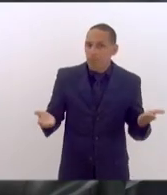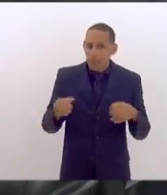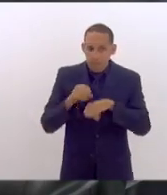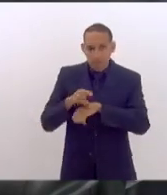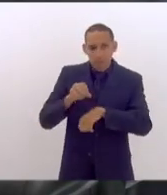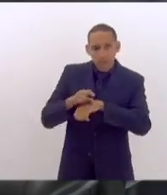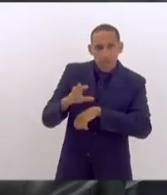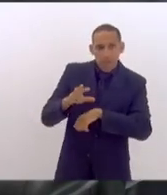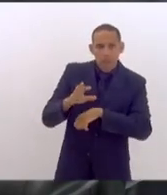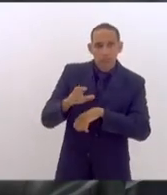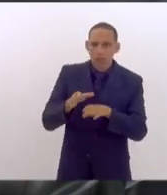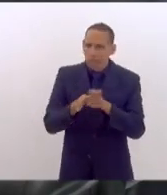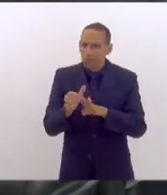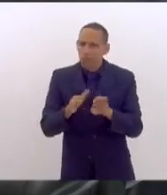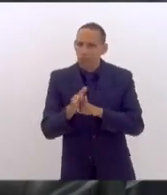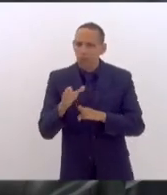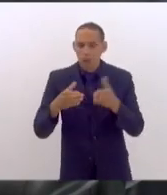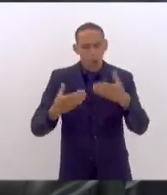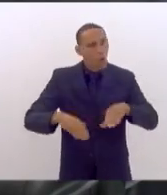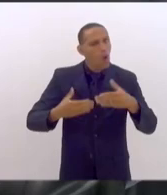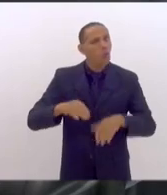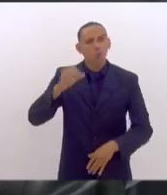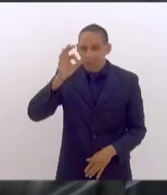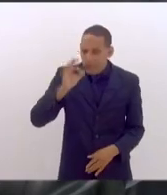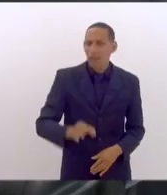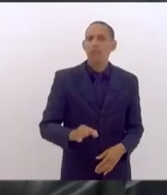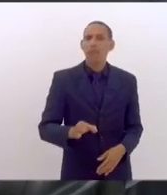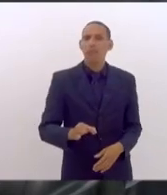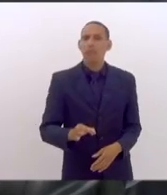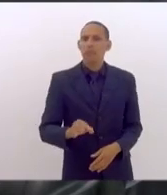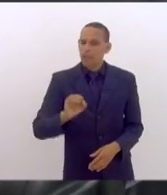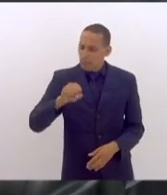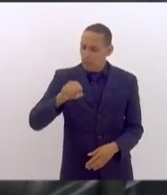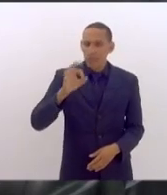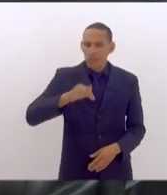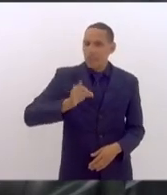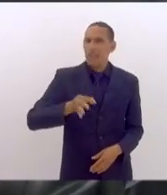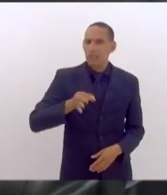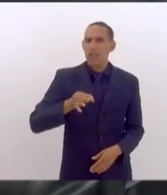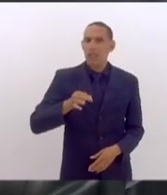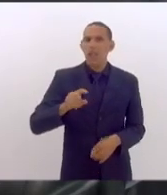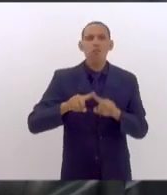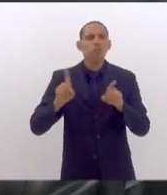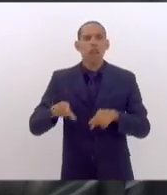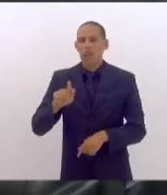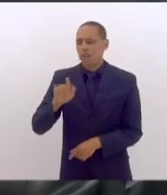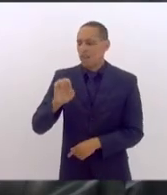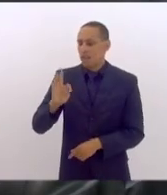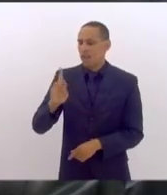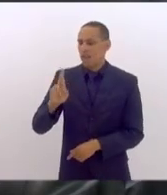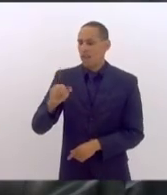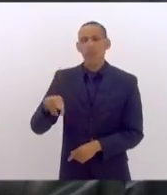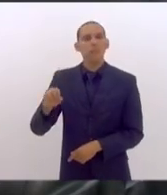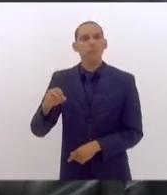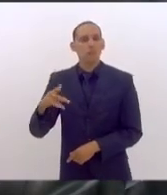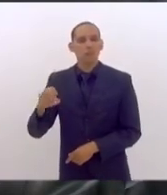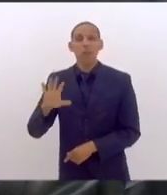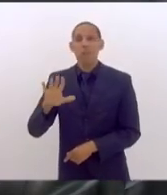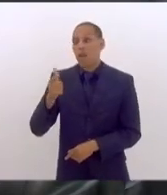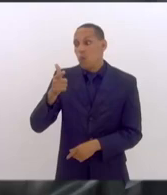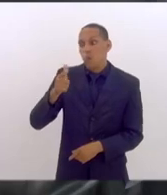recomendações ela concurso público sim para os funcionários da agetrans mas colocando a questão em carros a